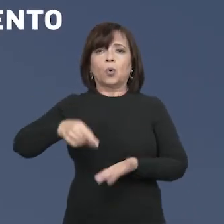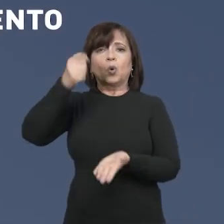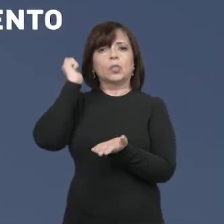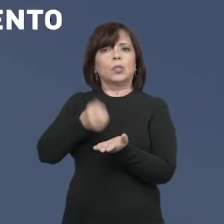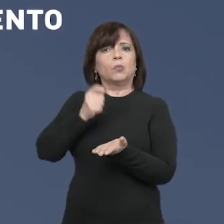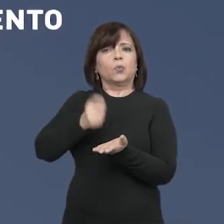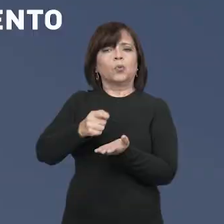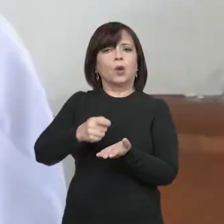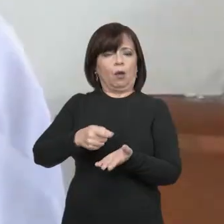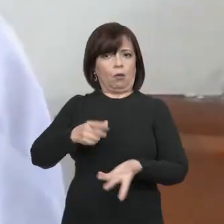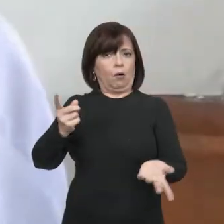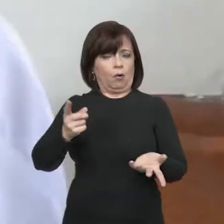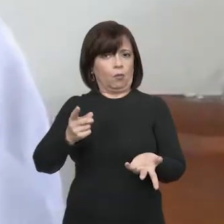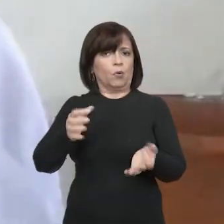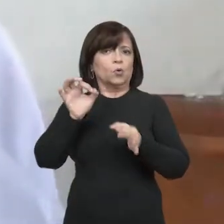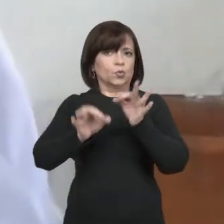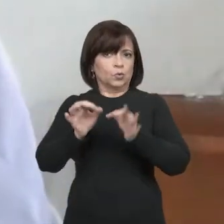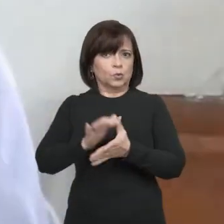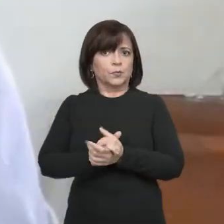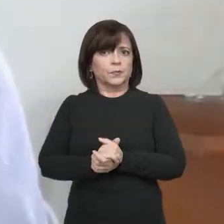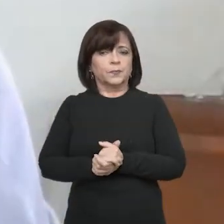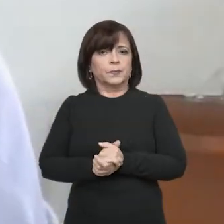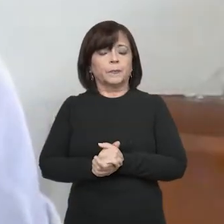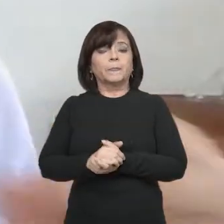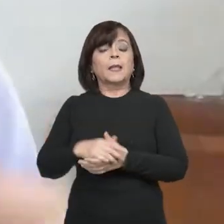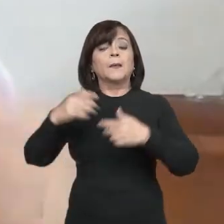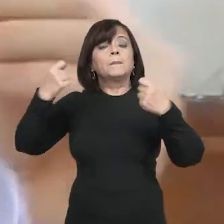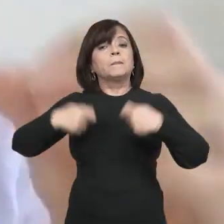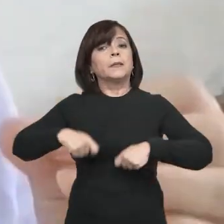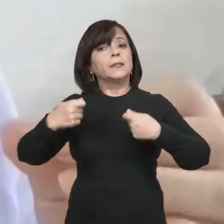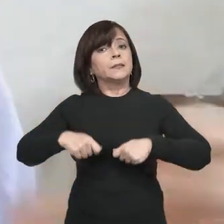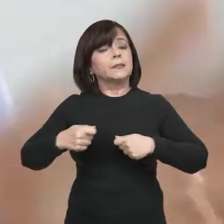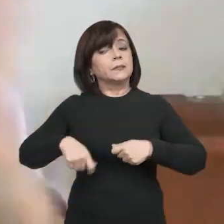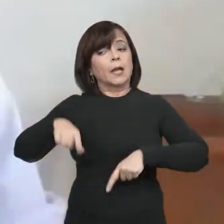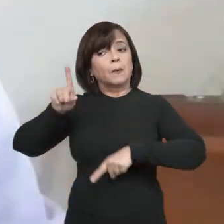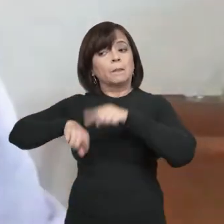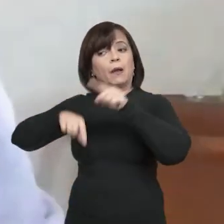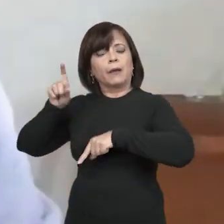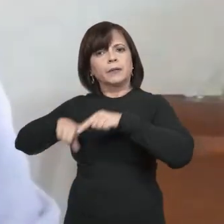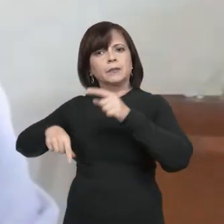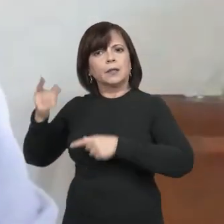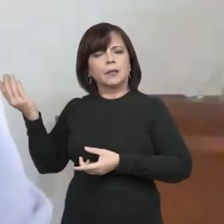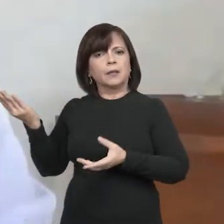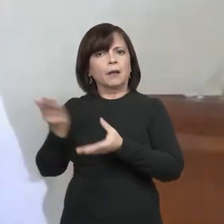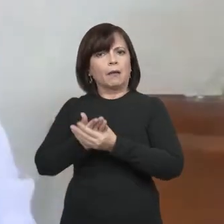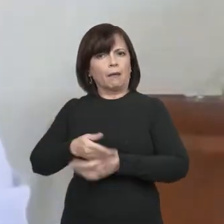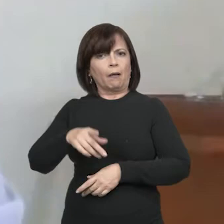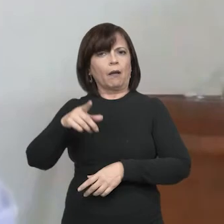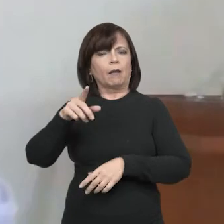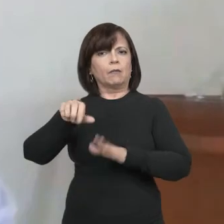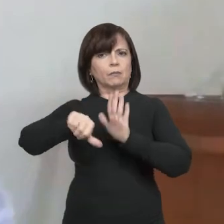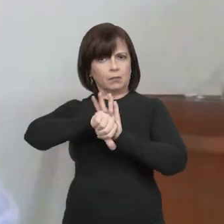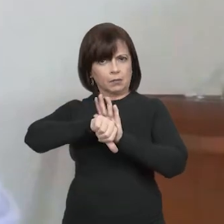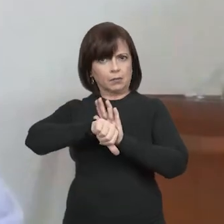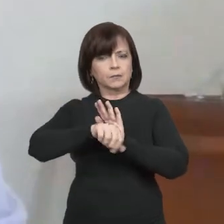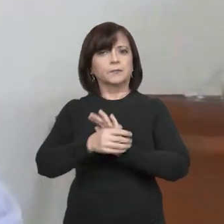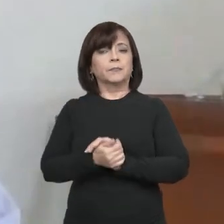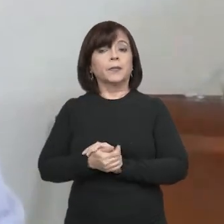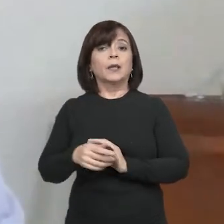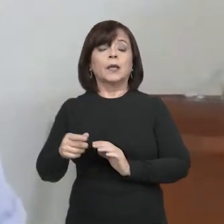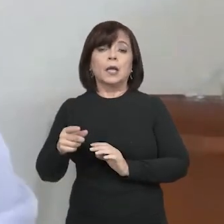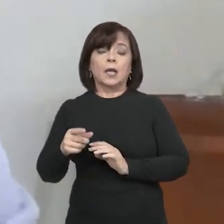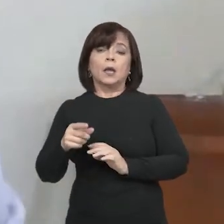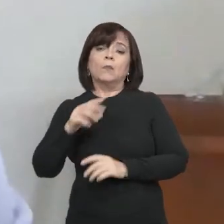ao tribunal popular. Para que exista decisão de pronúncia, é necessária a presença da materialidade do crime e dos indícios suficientes